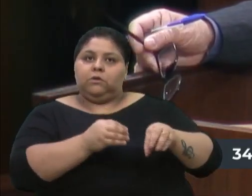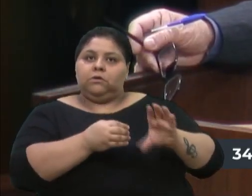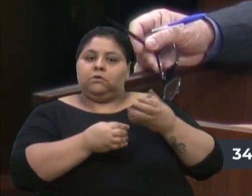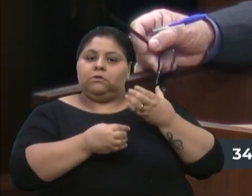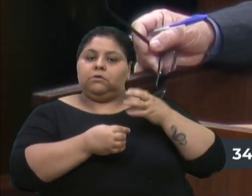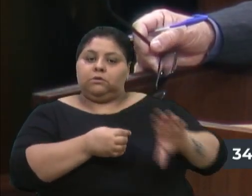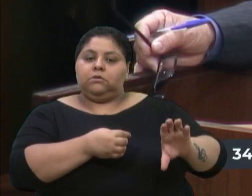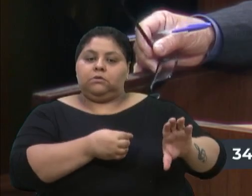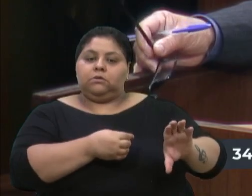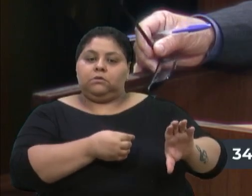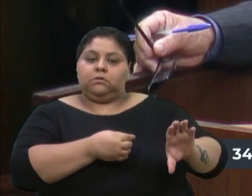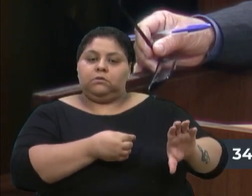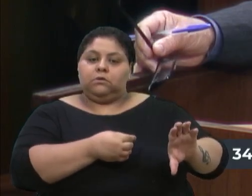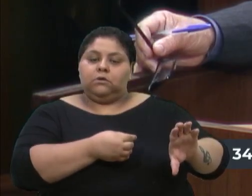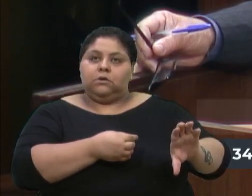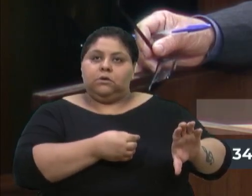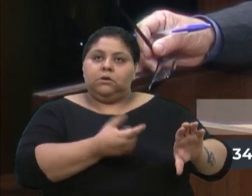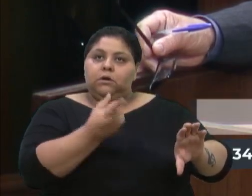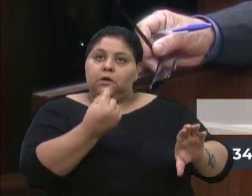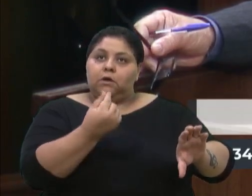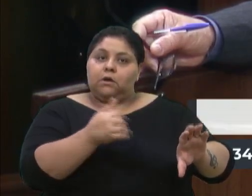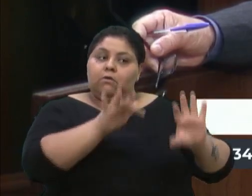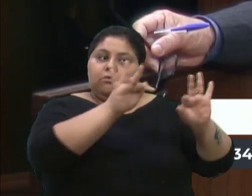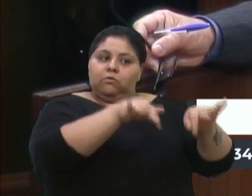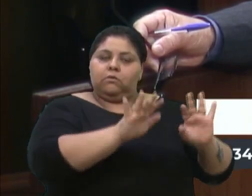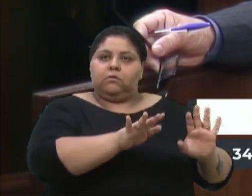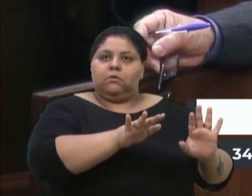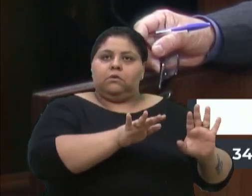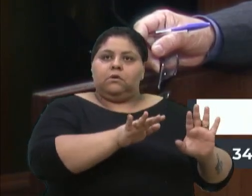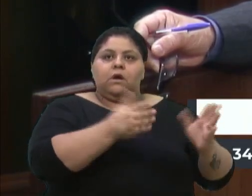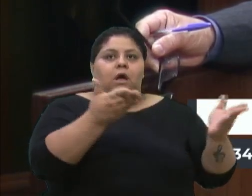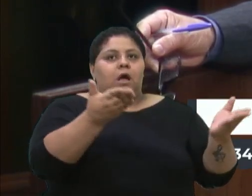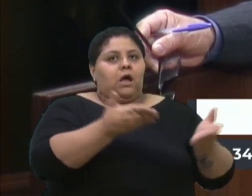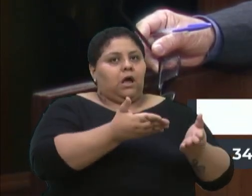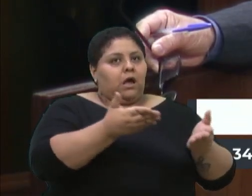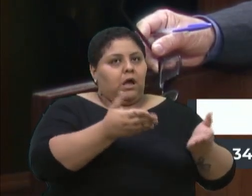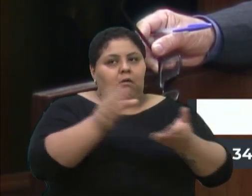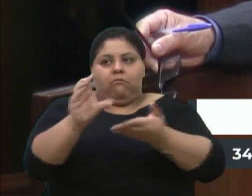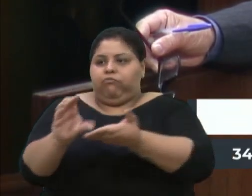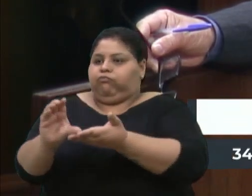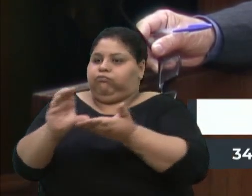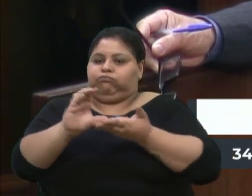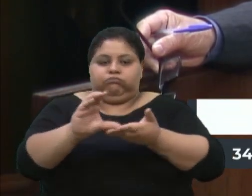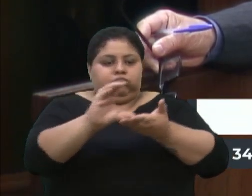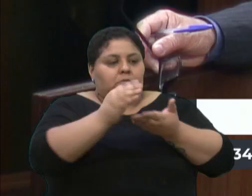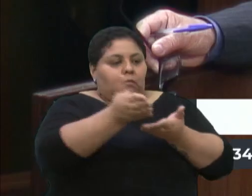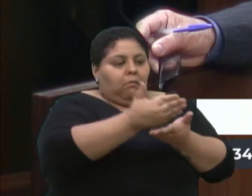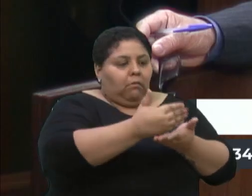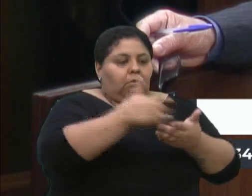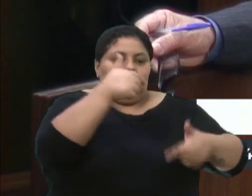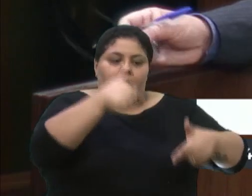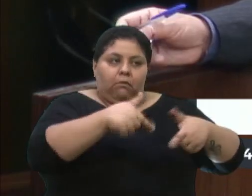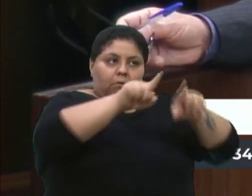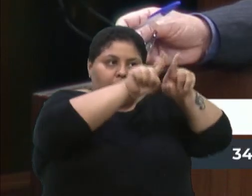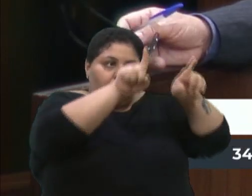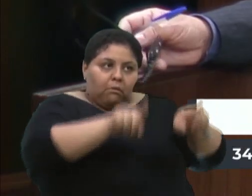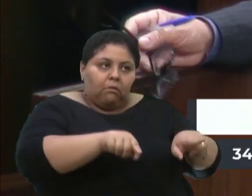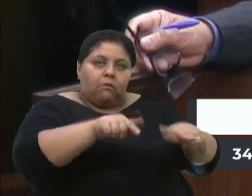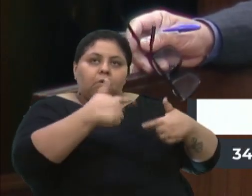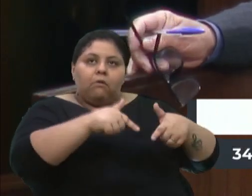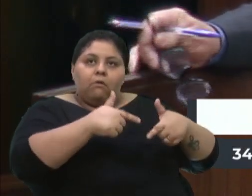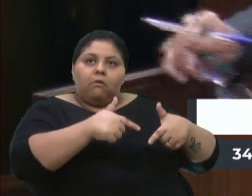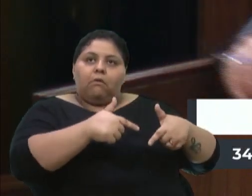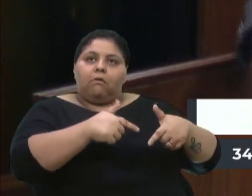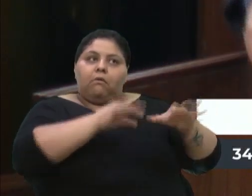sobrar recursos no final. Agora, deixar de investir em equipes, manutenção, nós